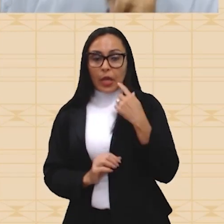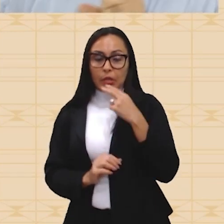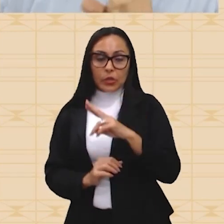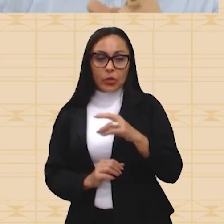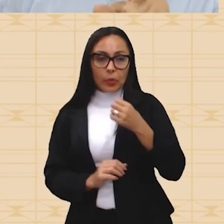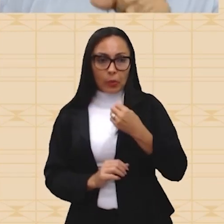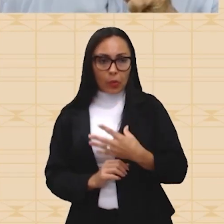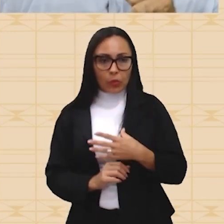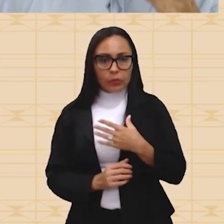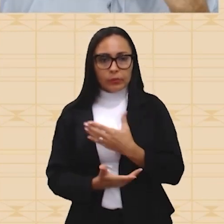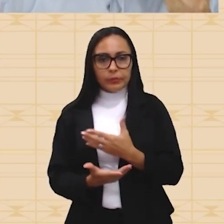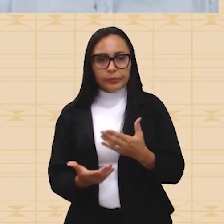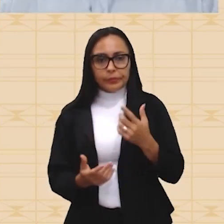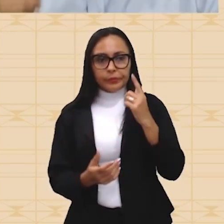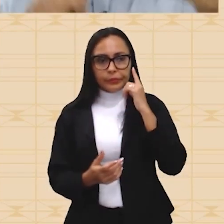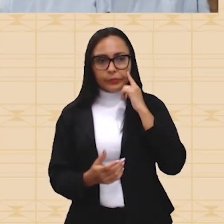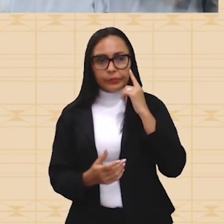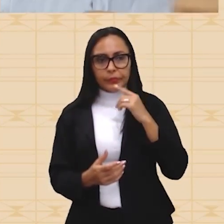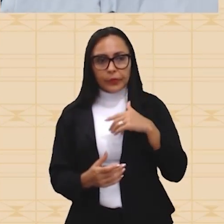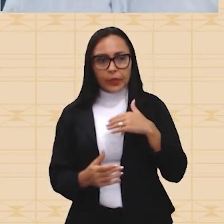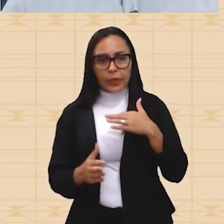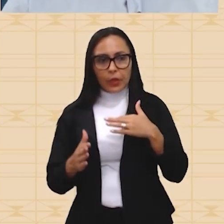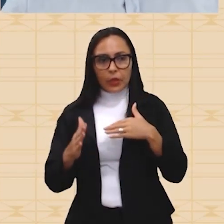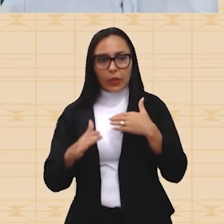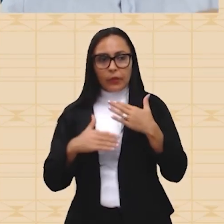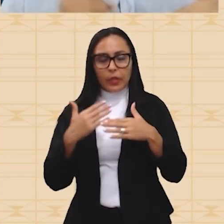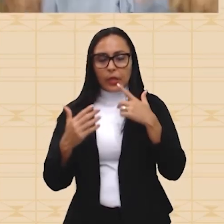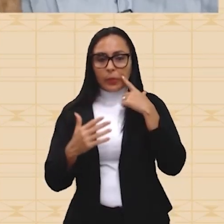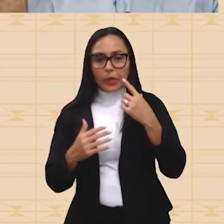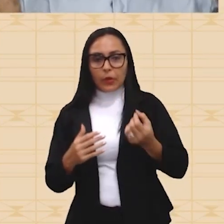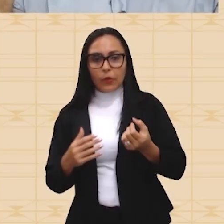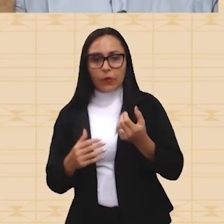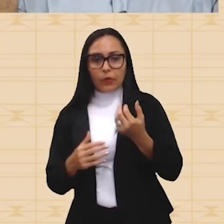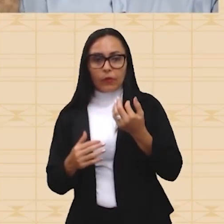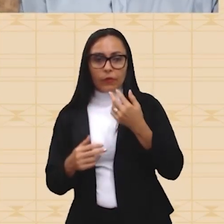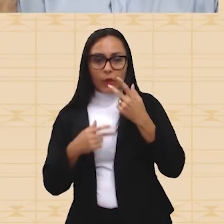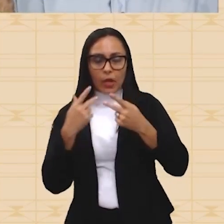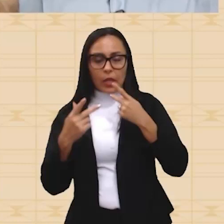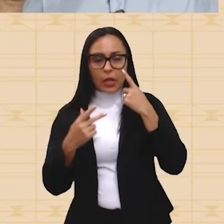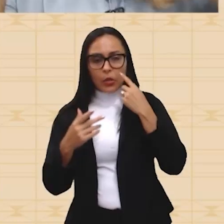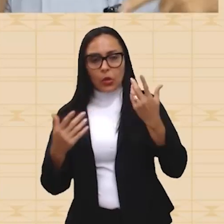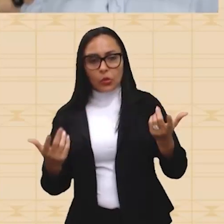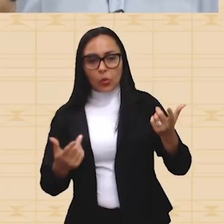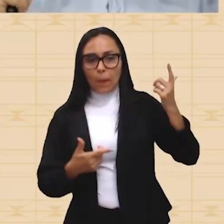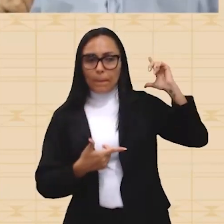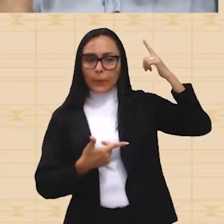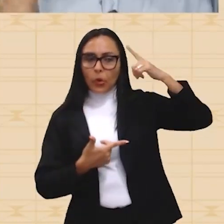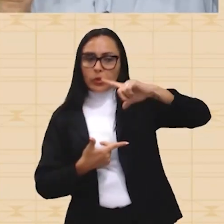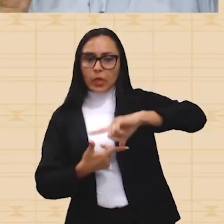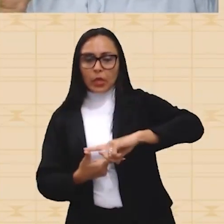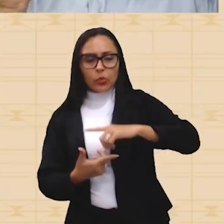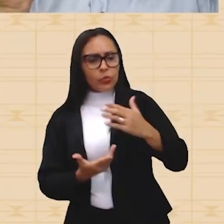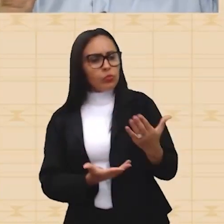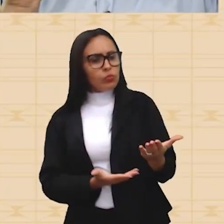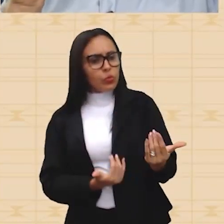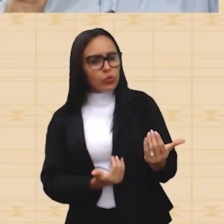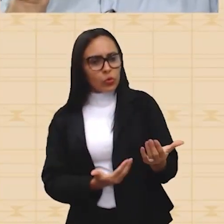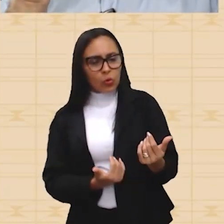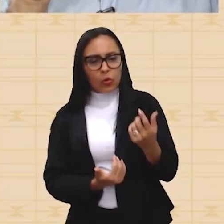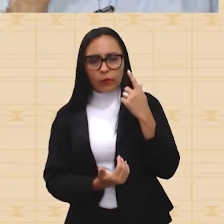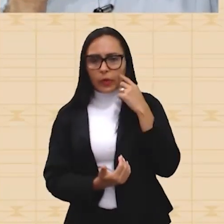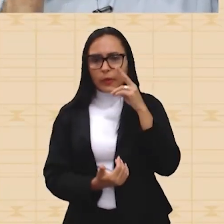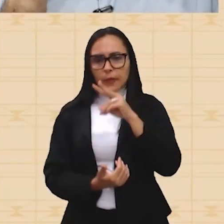porque o futurismo vem a calhar com o que eu falei agora, a coisa do moderno e do jovem, né, que olha para o futuro,